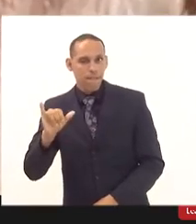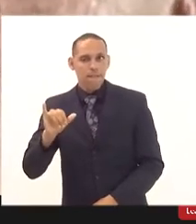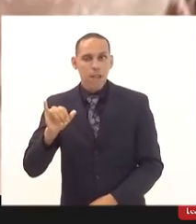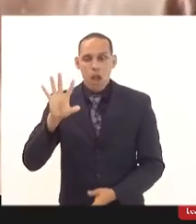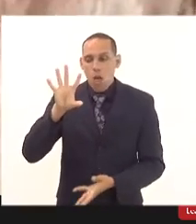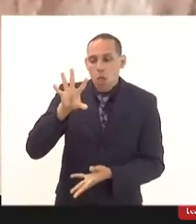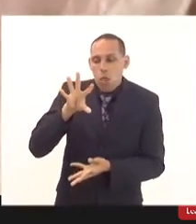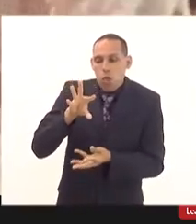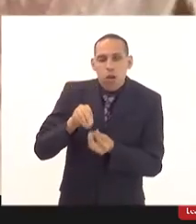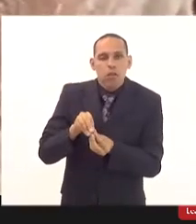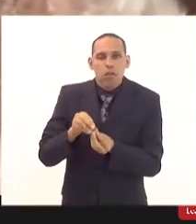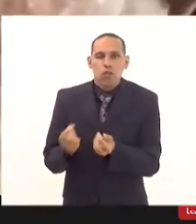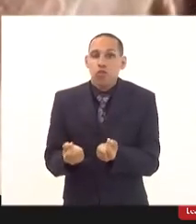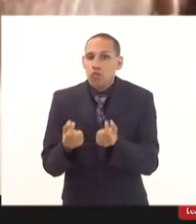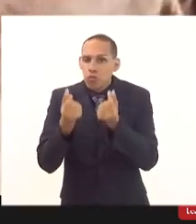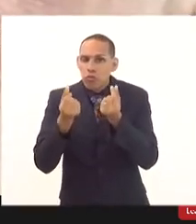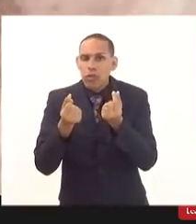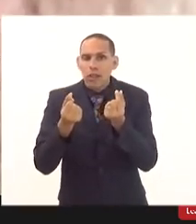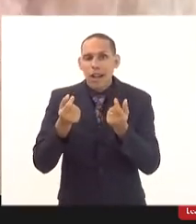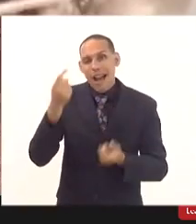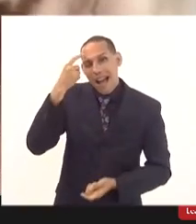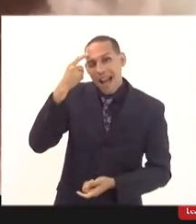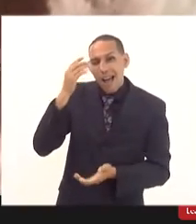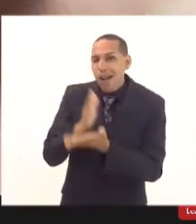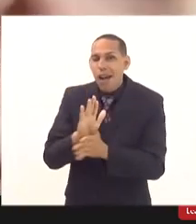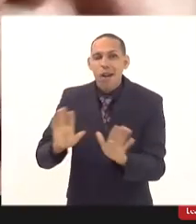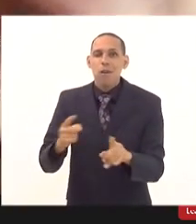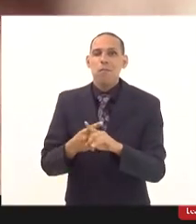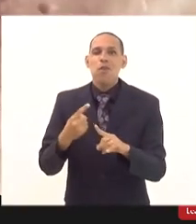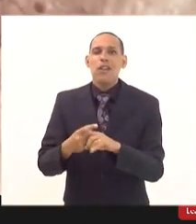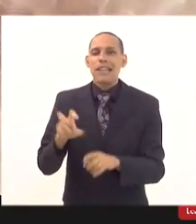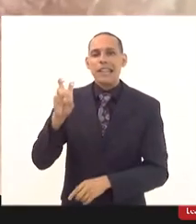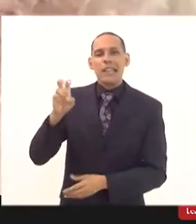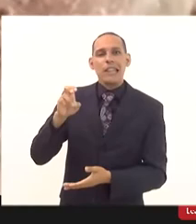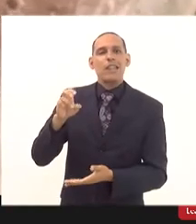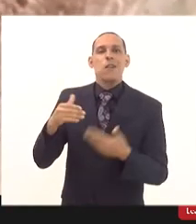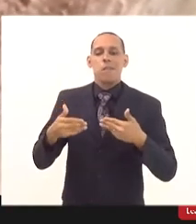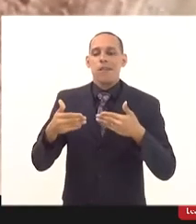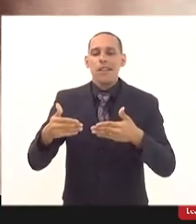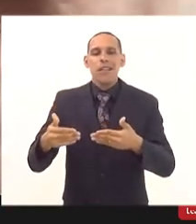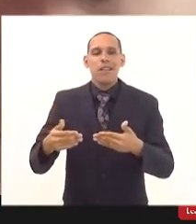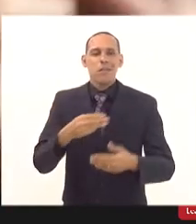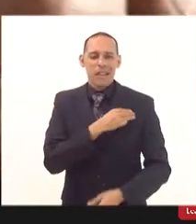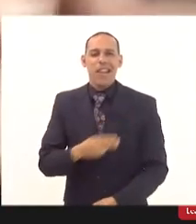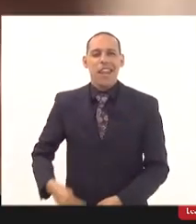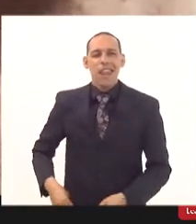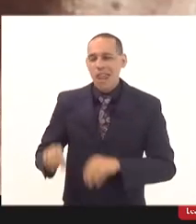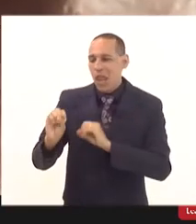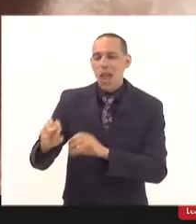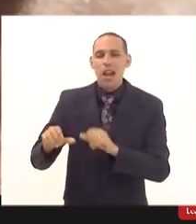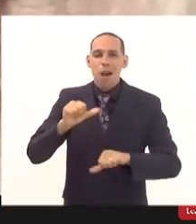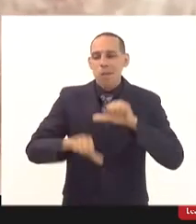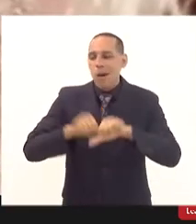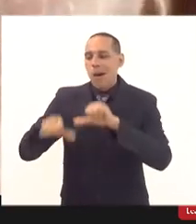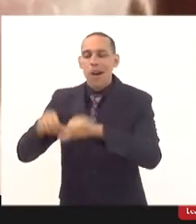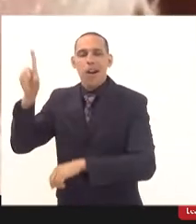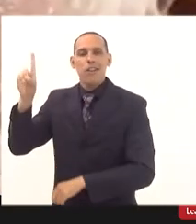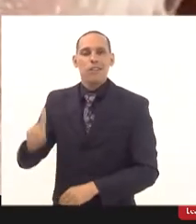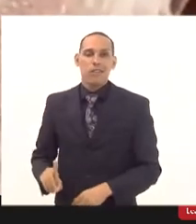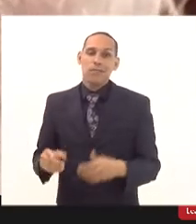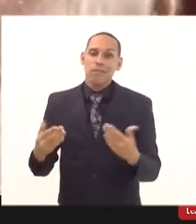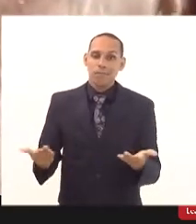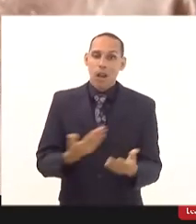enxugado e a rádio ficou acéfala postar no item 5 Mini bom e cada um que entra vai mudar vai dizer o dia da emissora